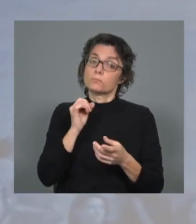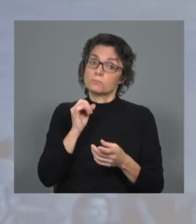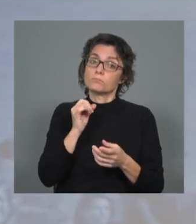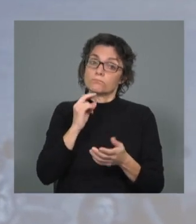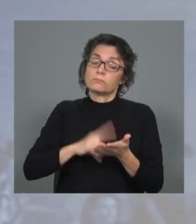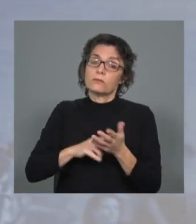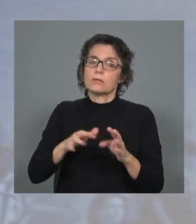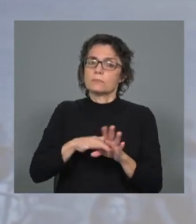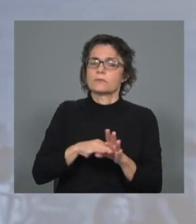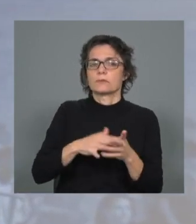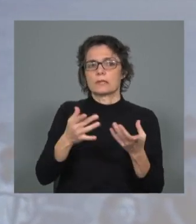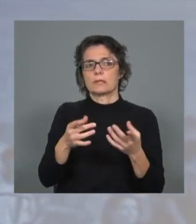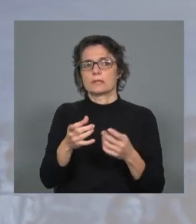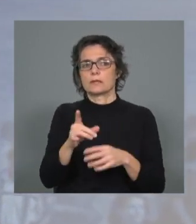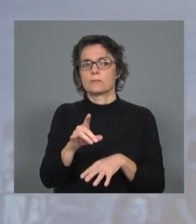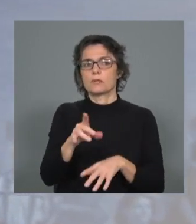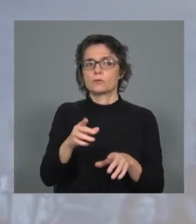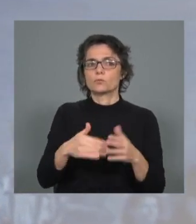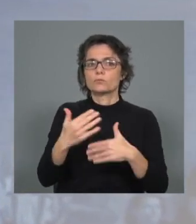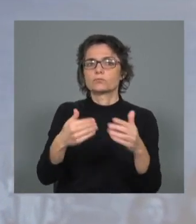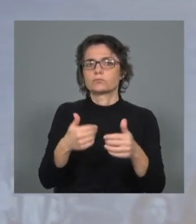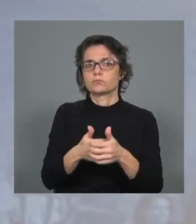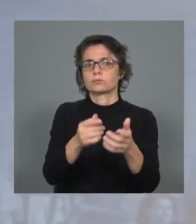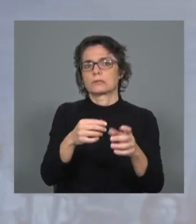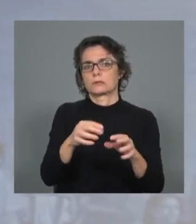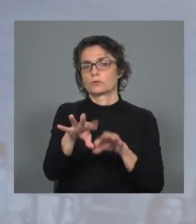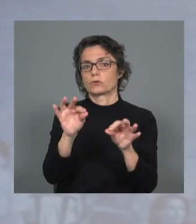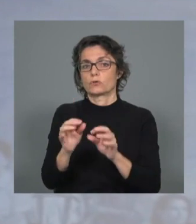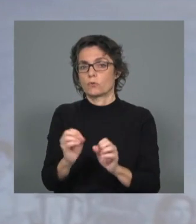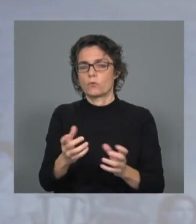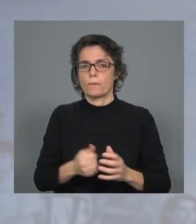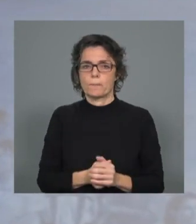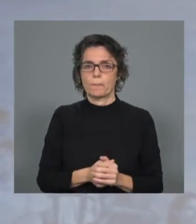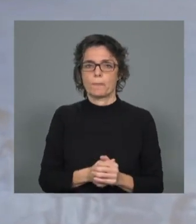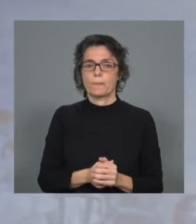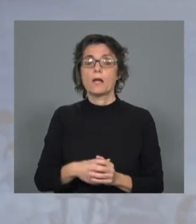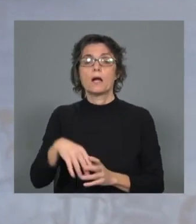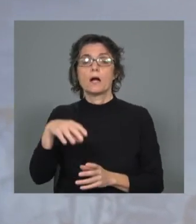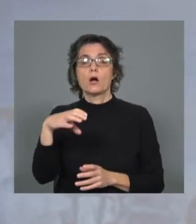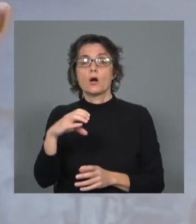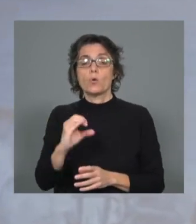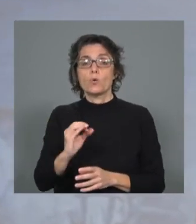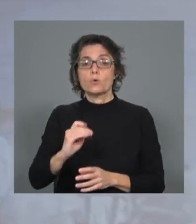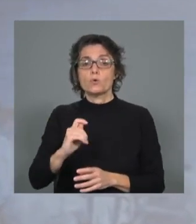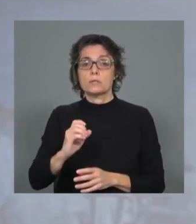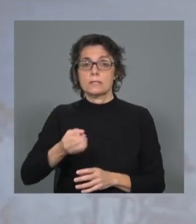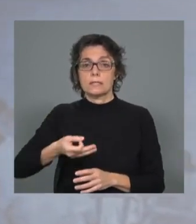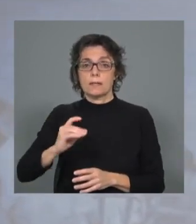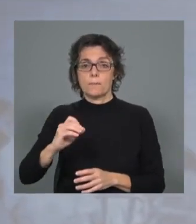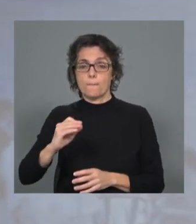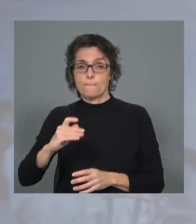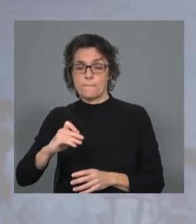processos de escolha. O CEPAC, o Centro Padre Álvares Correia, acompanha esta população migrante em